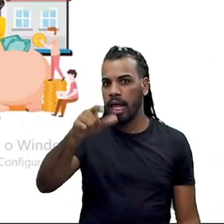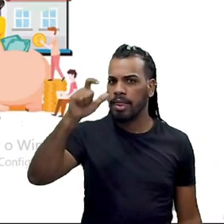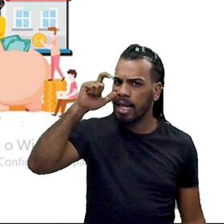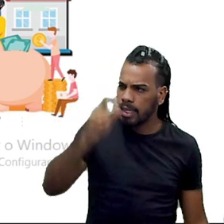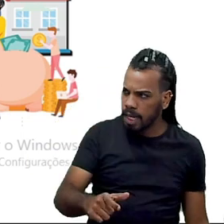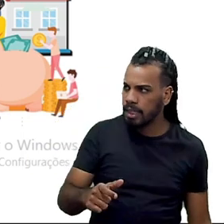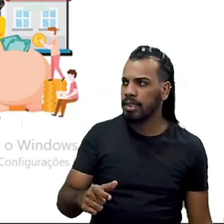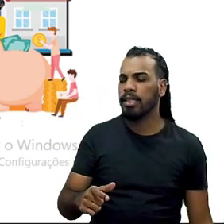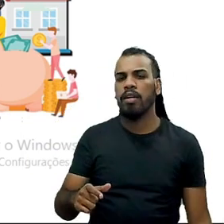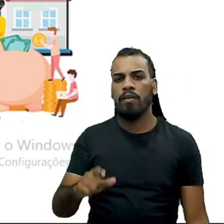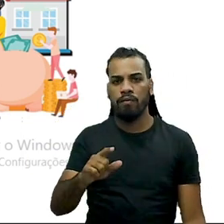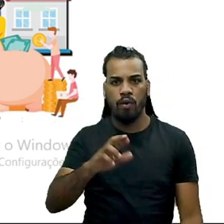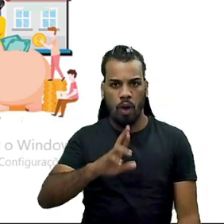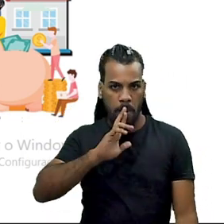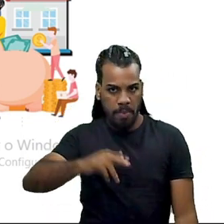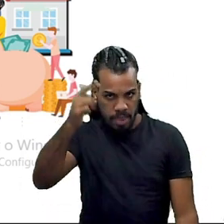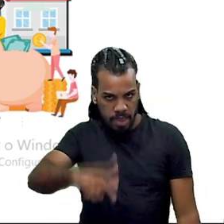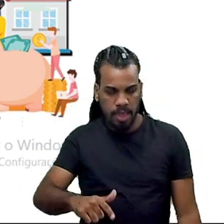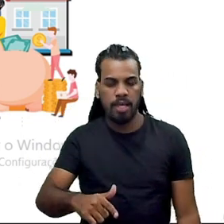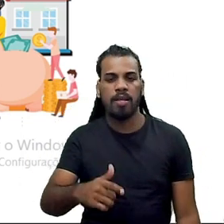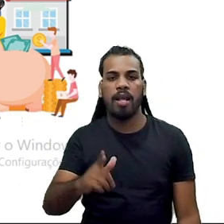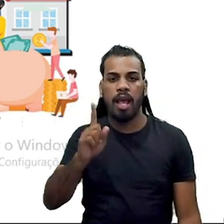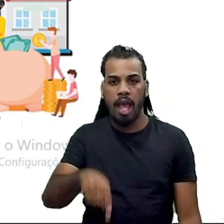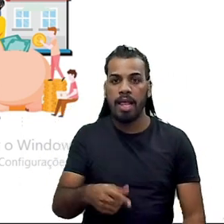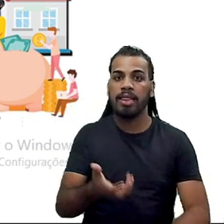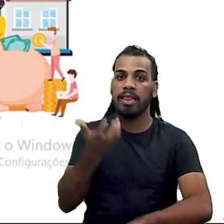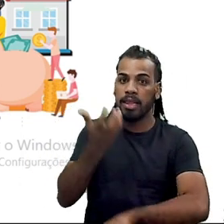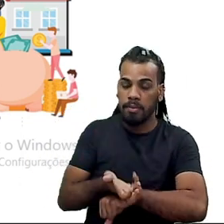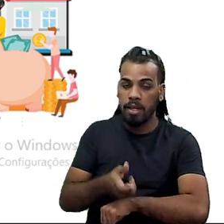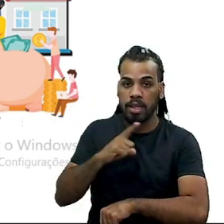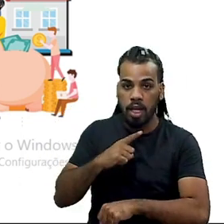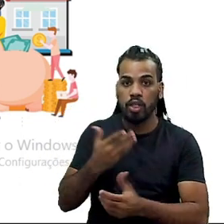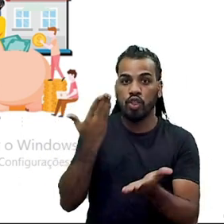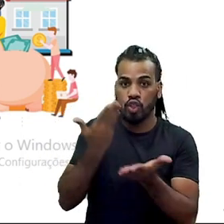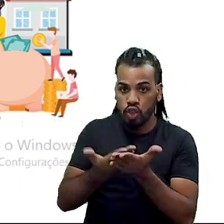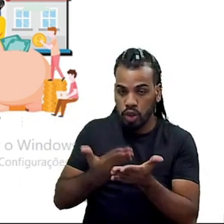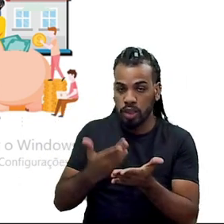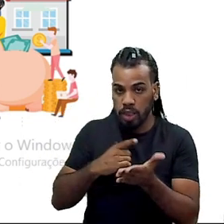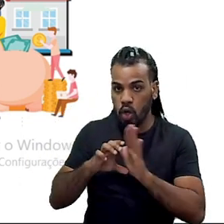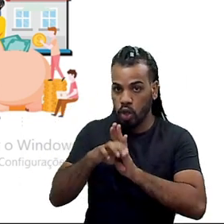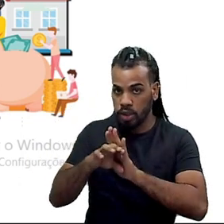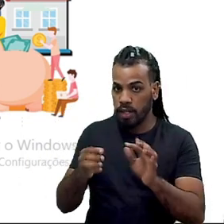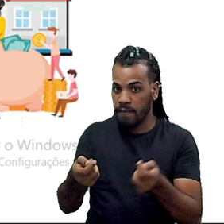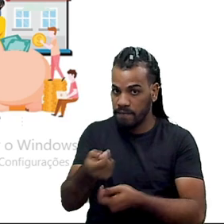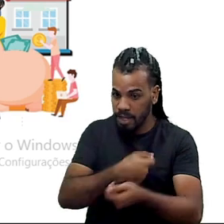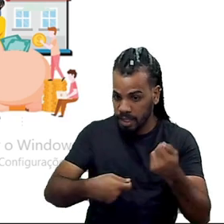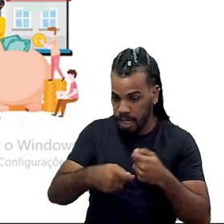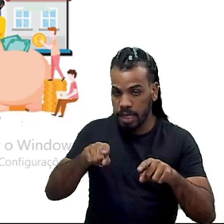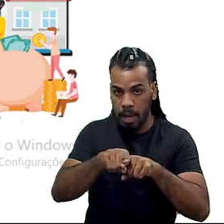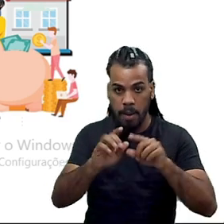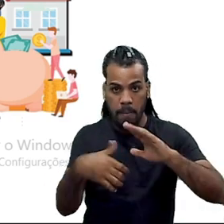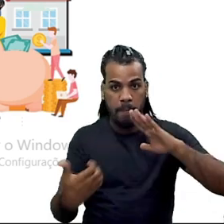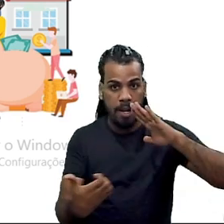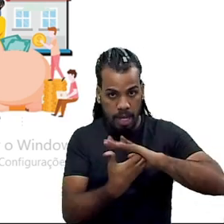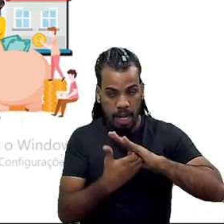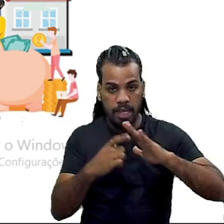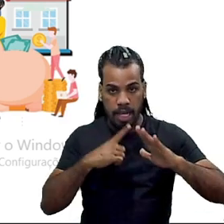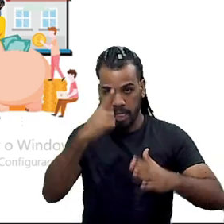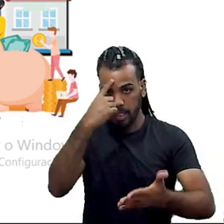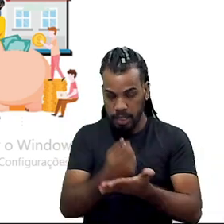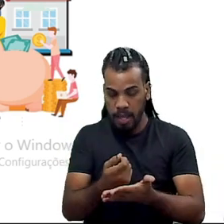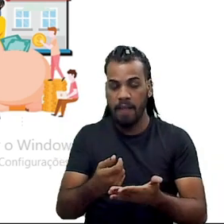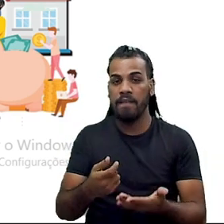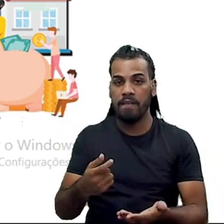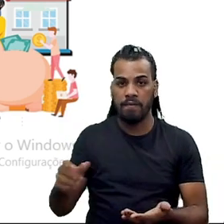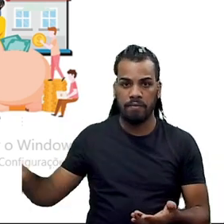vou repetir. É uma disciplina que estuda a aplicação de conceitos financeiros e empresariais nas decisões